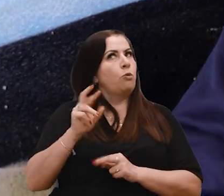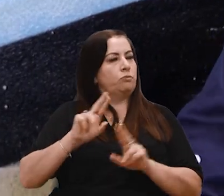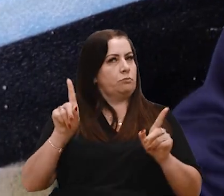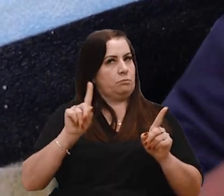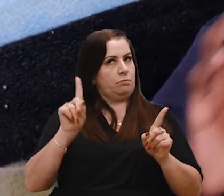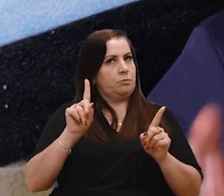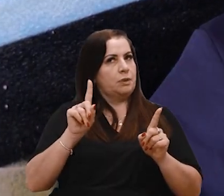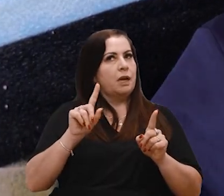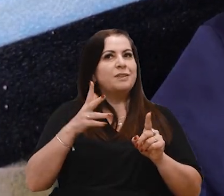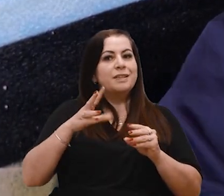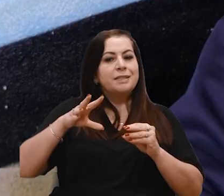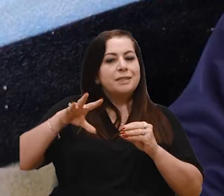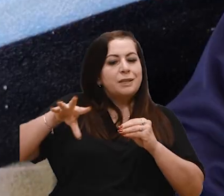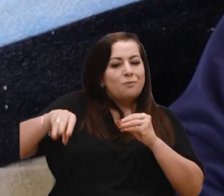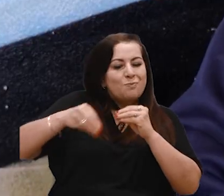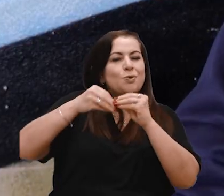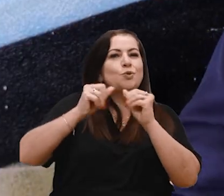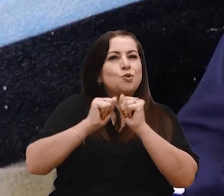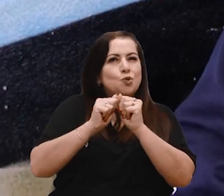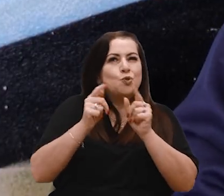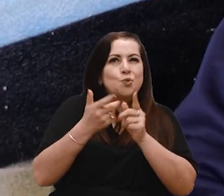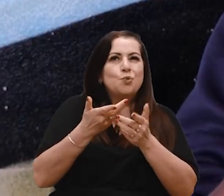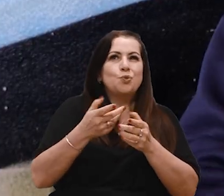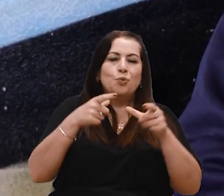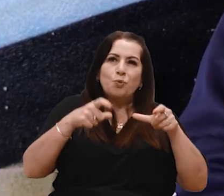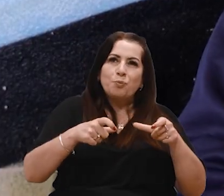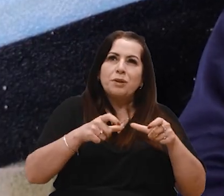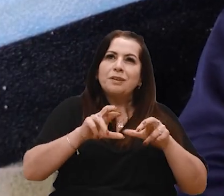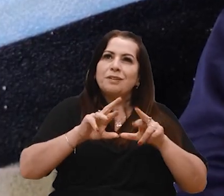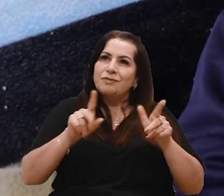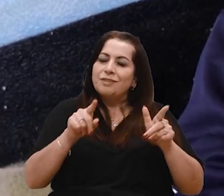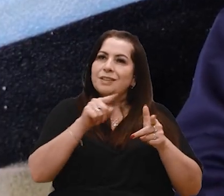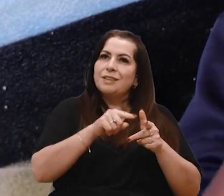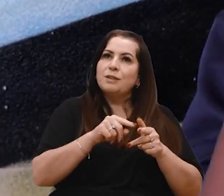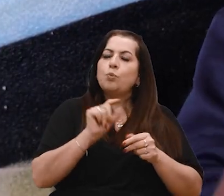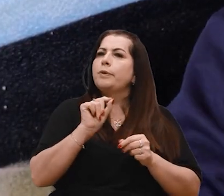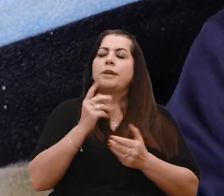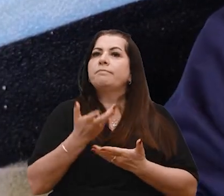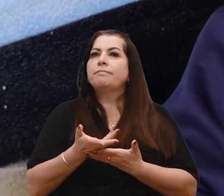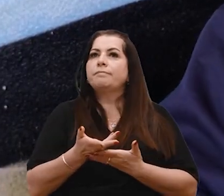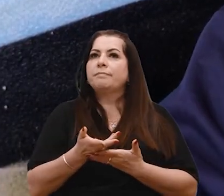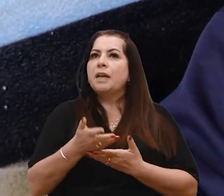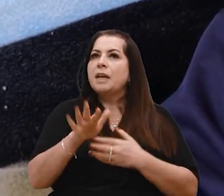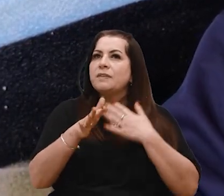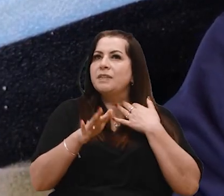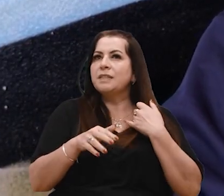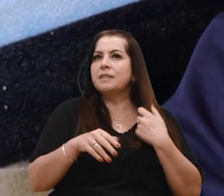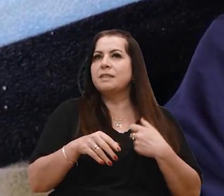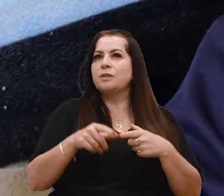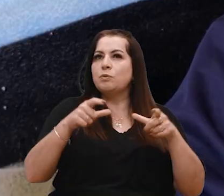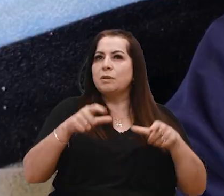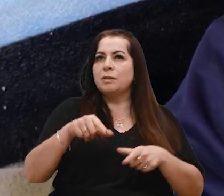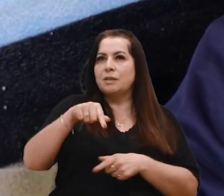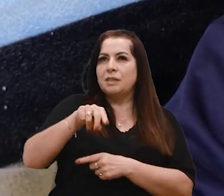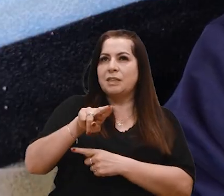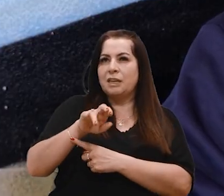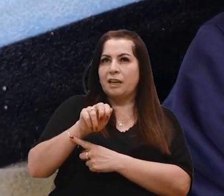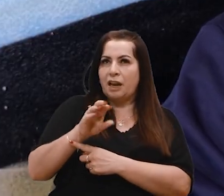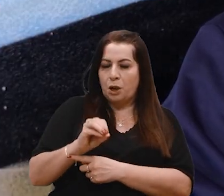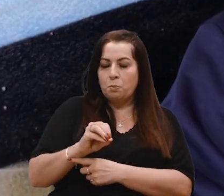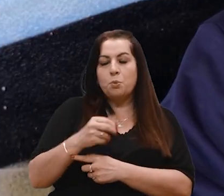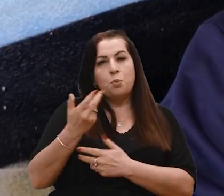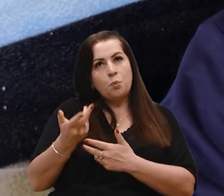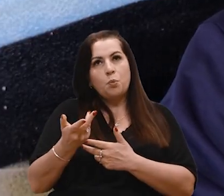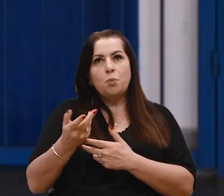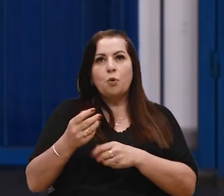não são tão diferentes assim. Às vezes é o acompanhamento que vem junto, que é algo diferente. O que seria? Às vezes costumam fazer prato